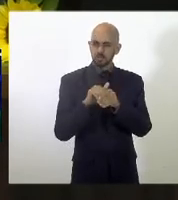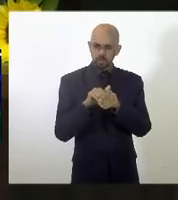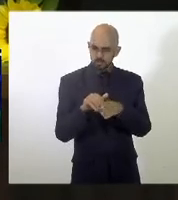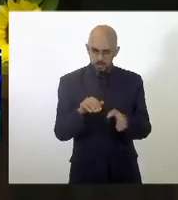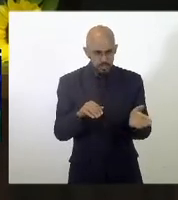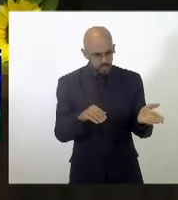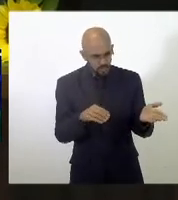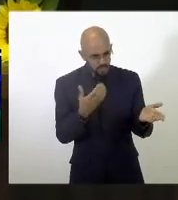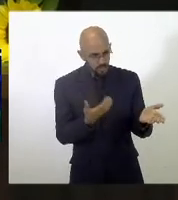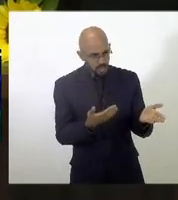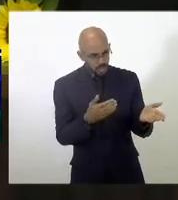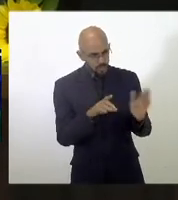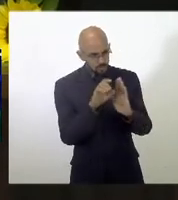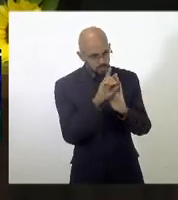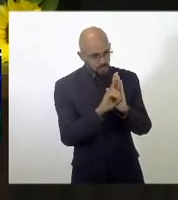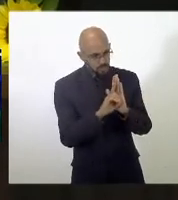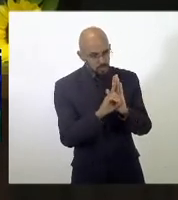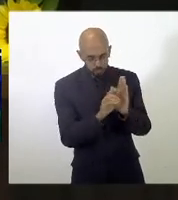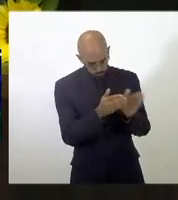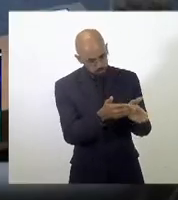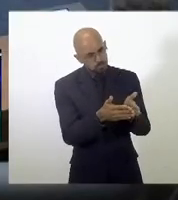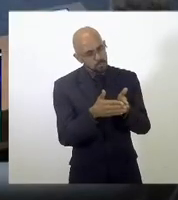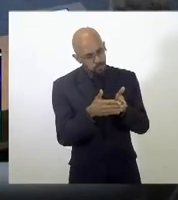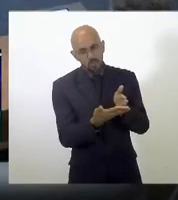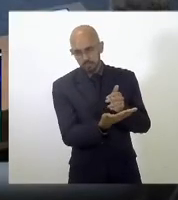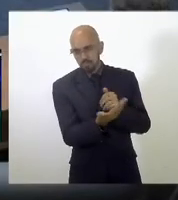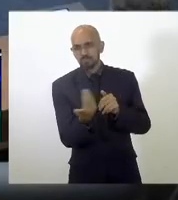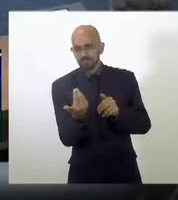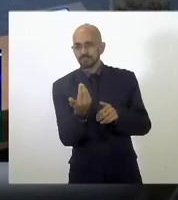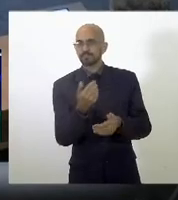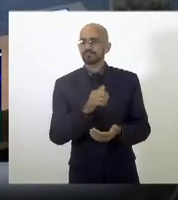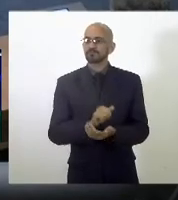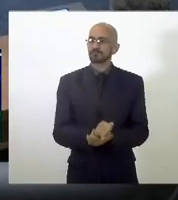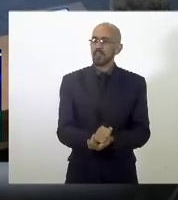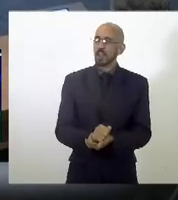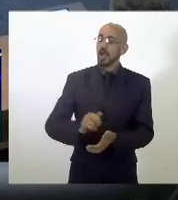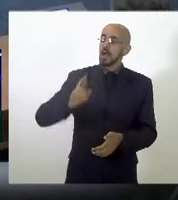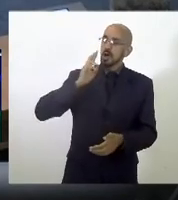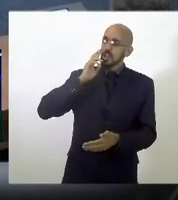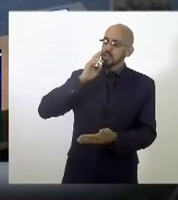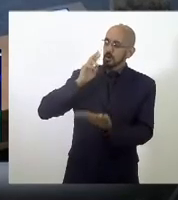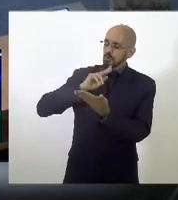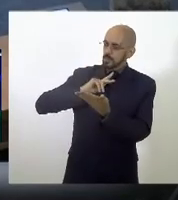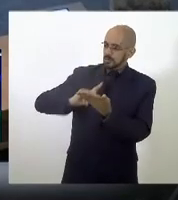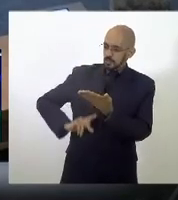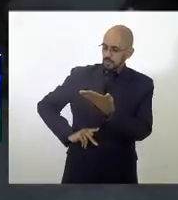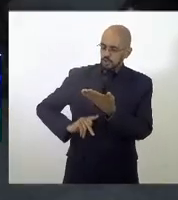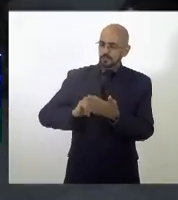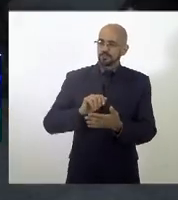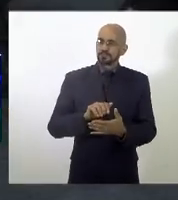deputado? Por favor. Senhor presidente,